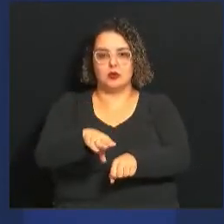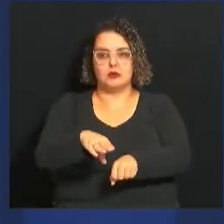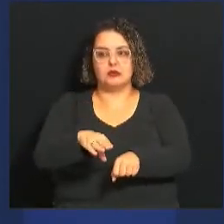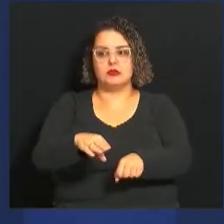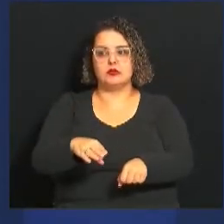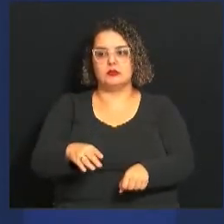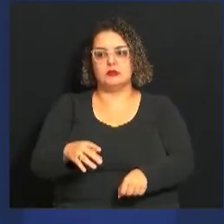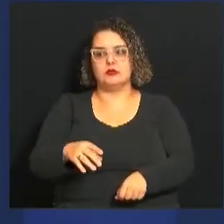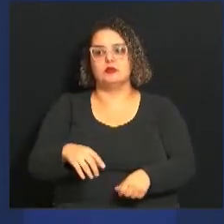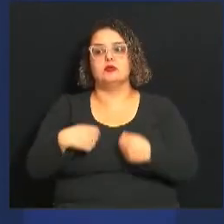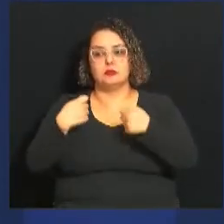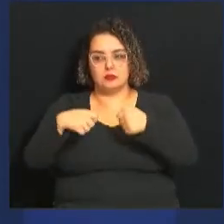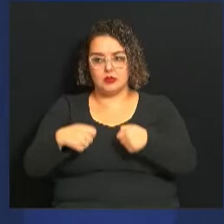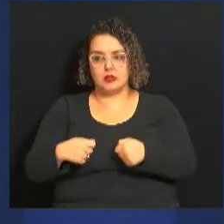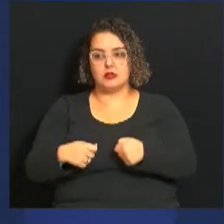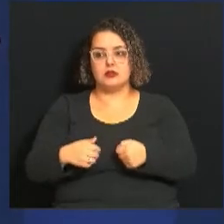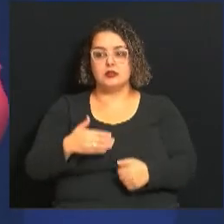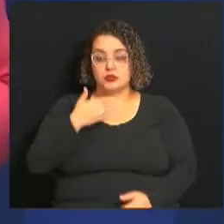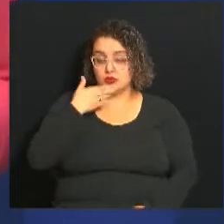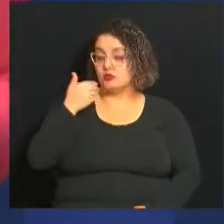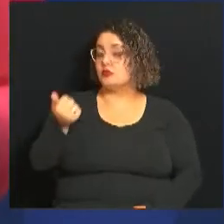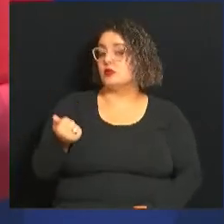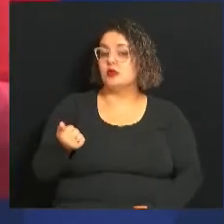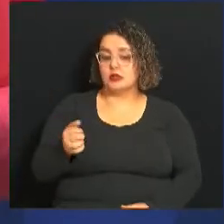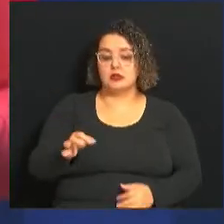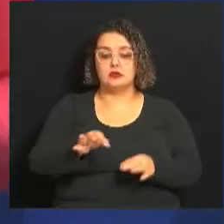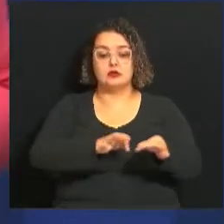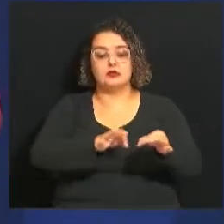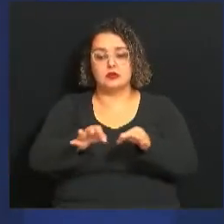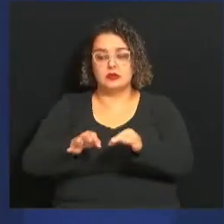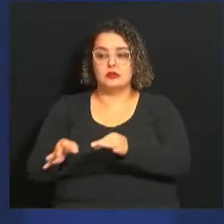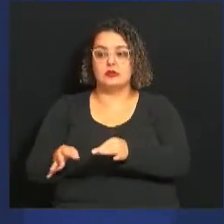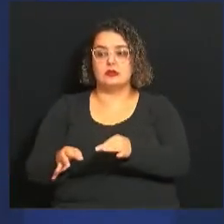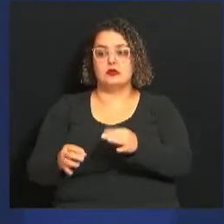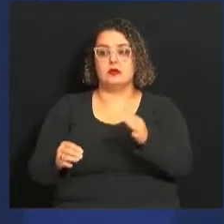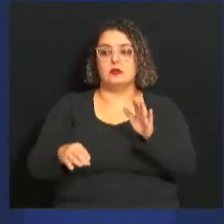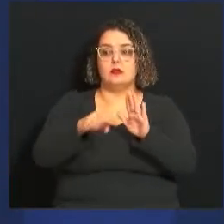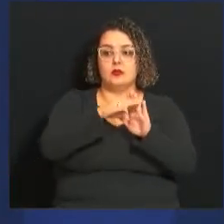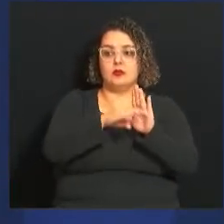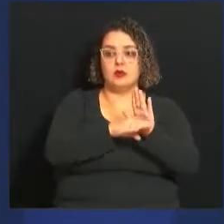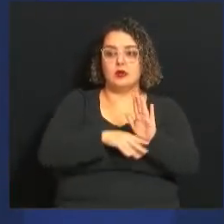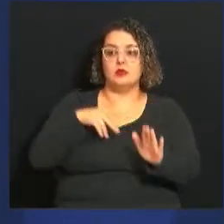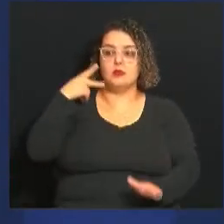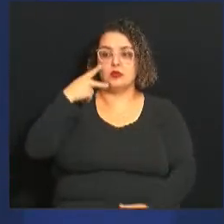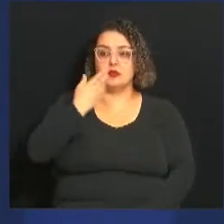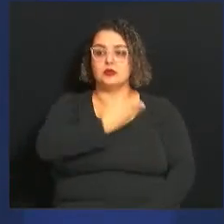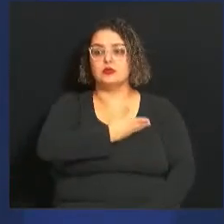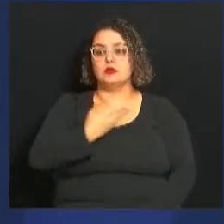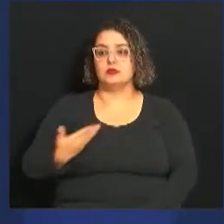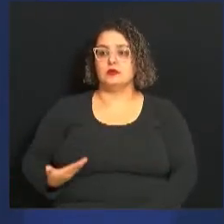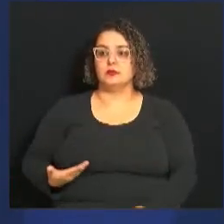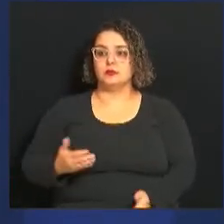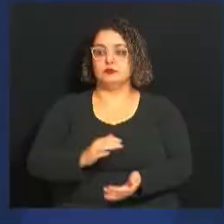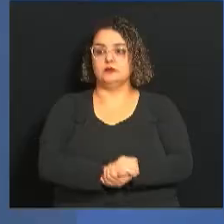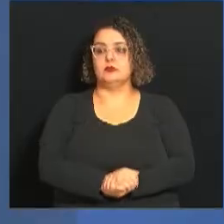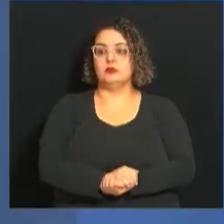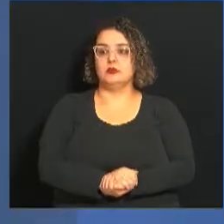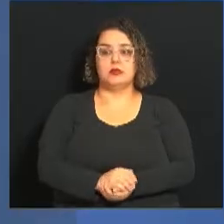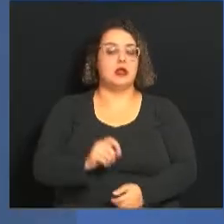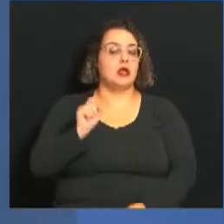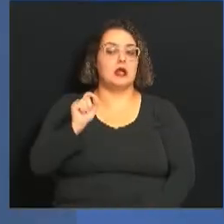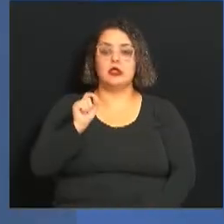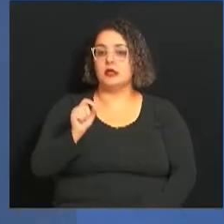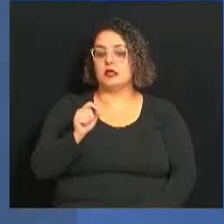necessidades de melhoria e de projetos pautando essas políticas públicas. Para quem não conseguiu